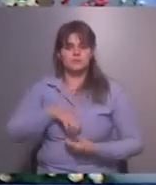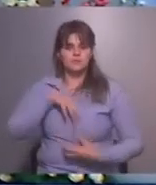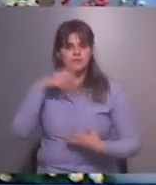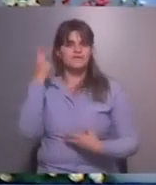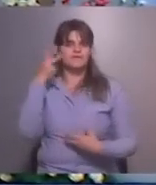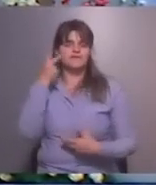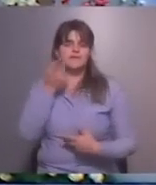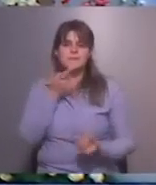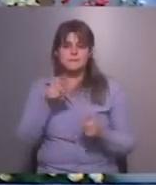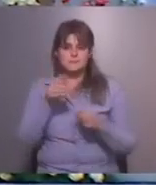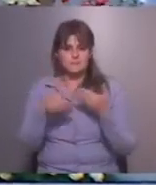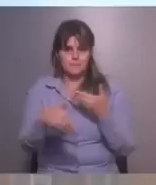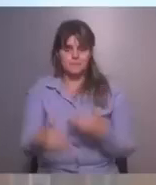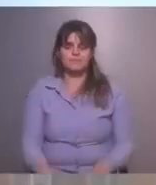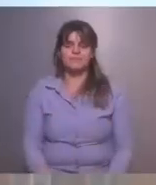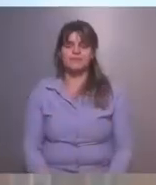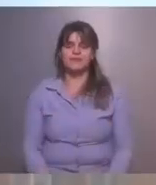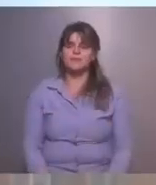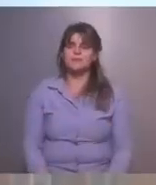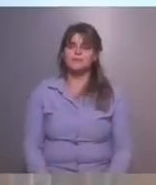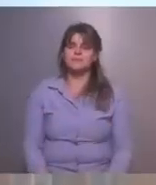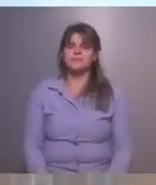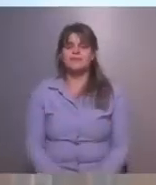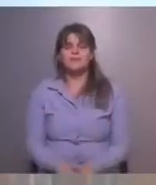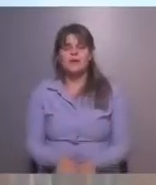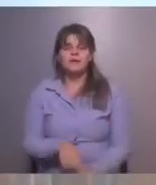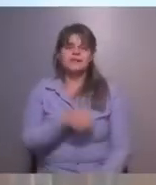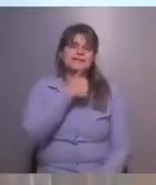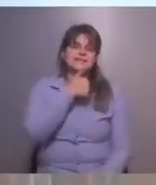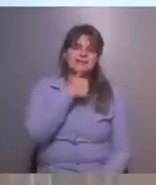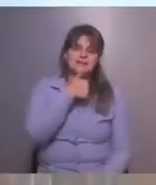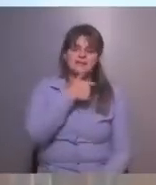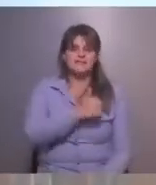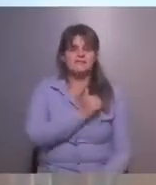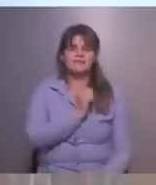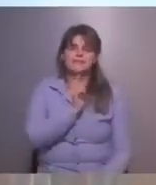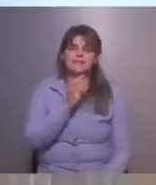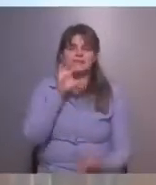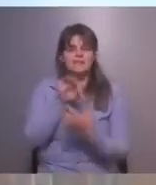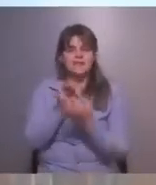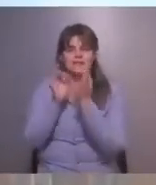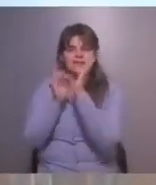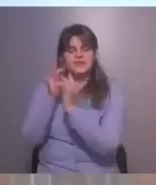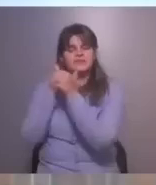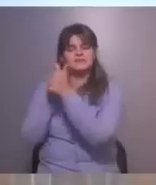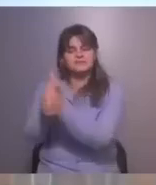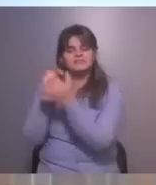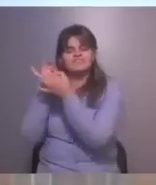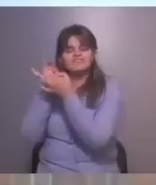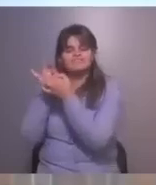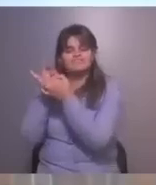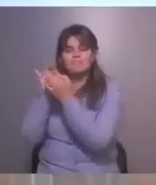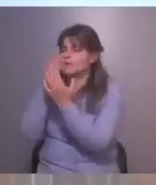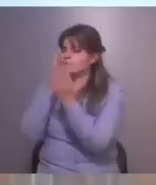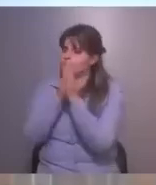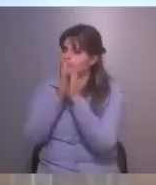Não é algo facultativo, é algo que faz parte da nossa identidade cristã, este encontro com o Senhor Jesus na